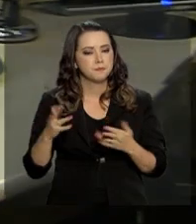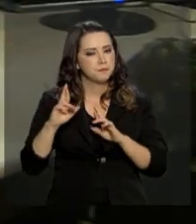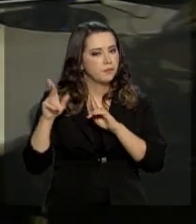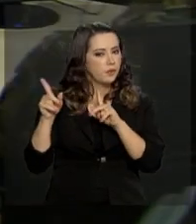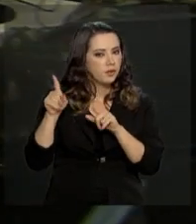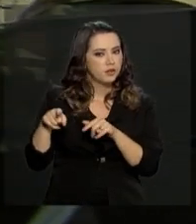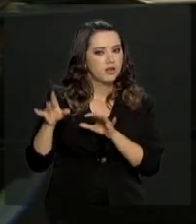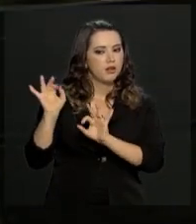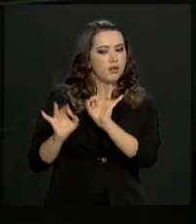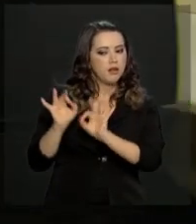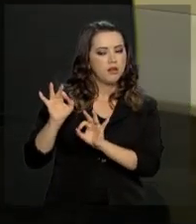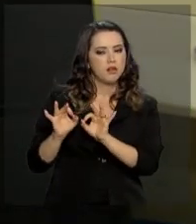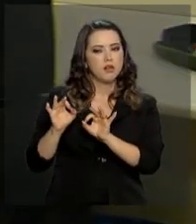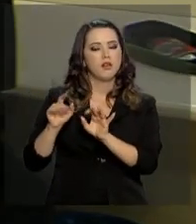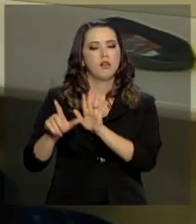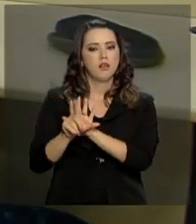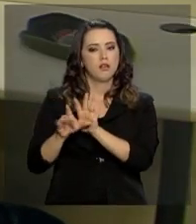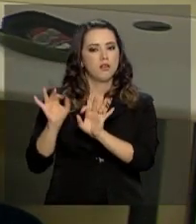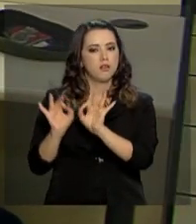que é uma garantia da lei